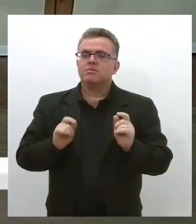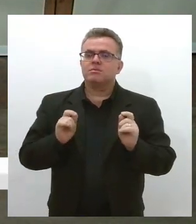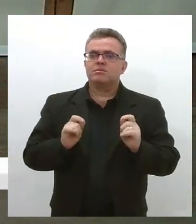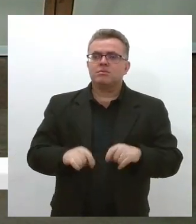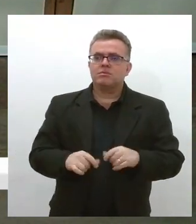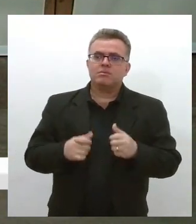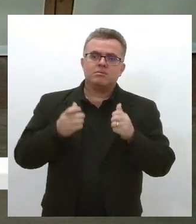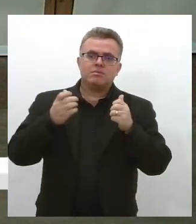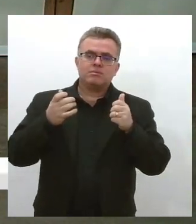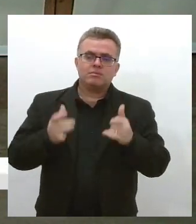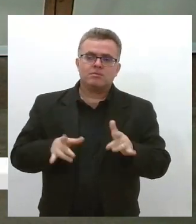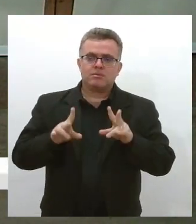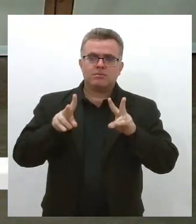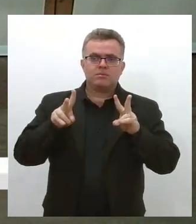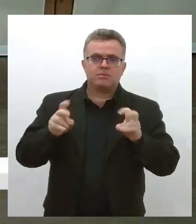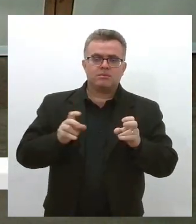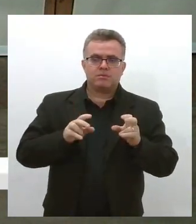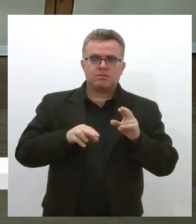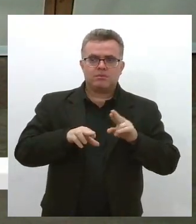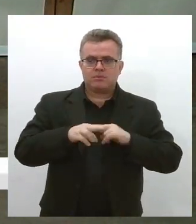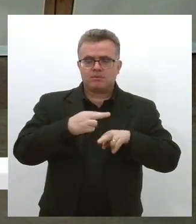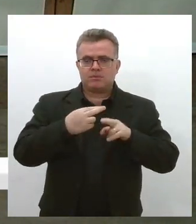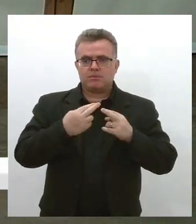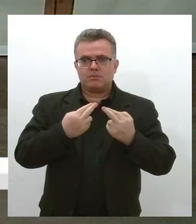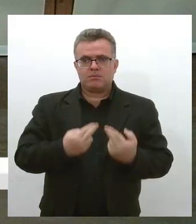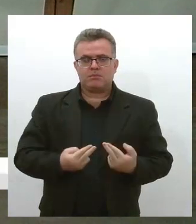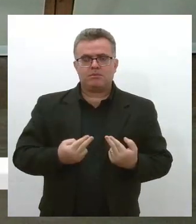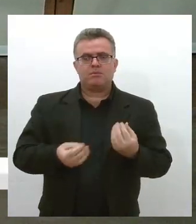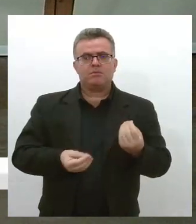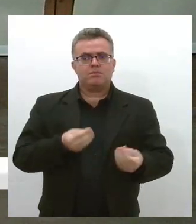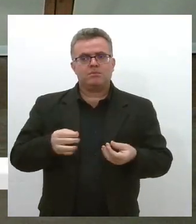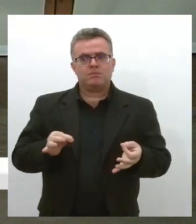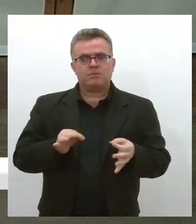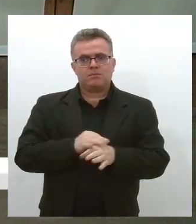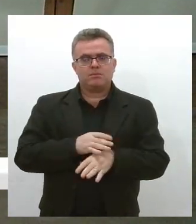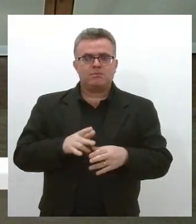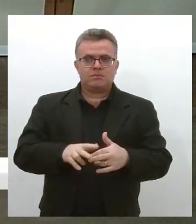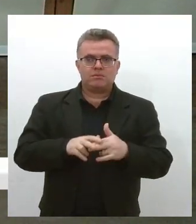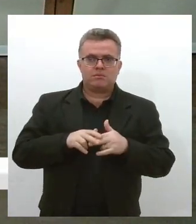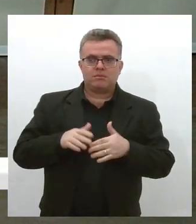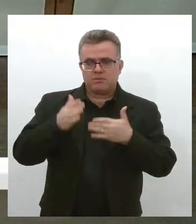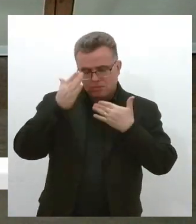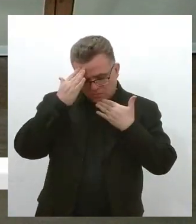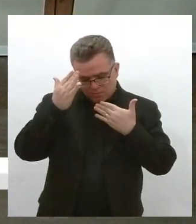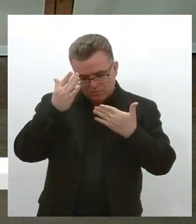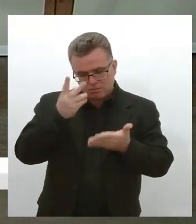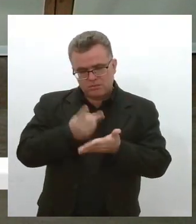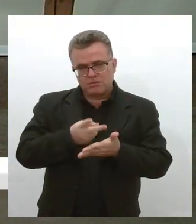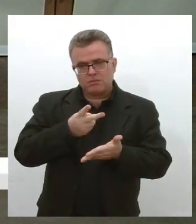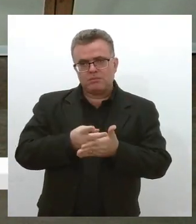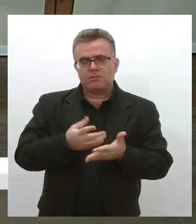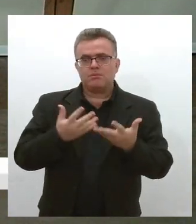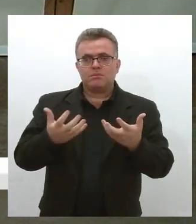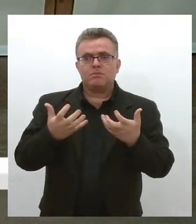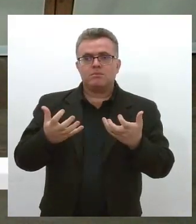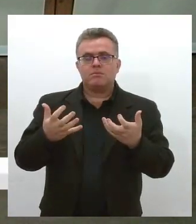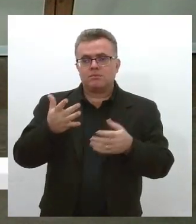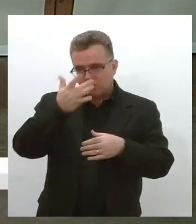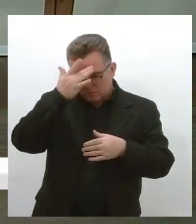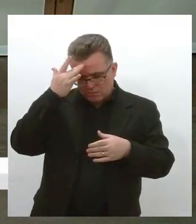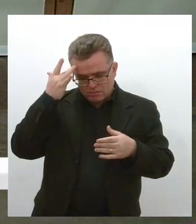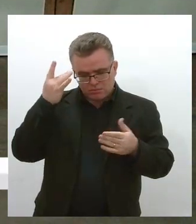tema contribui aí para a elaboração disso, né? Então, agradeço muito. Espero que as pessoas também encontrem